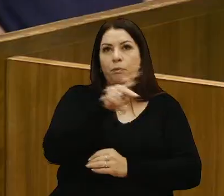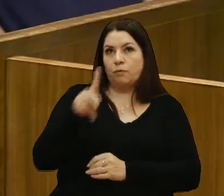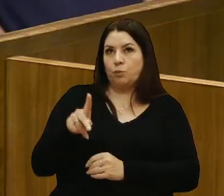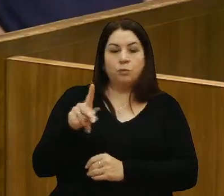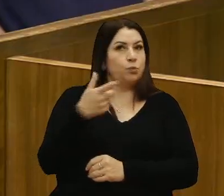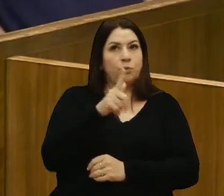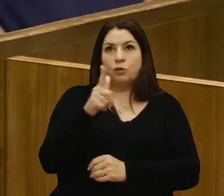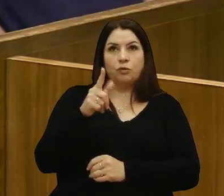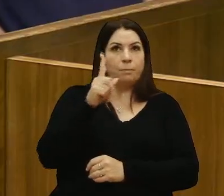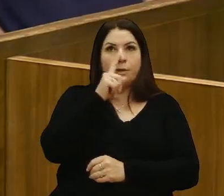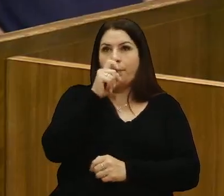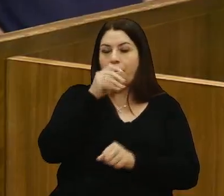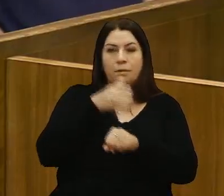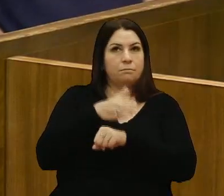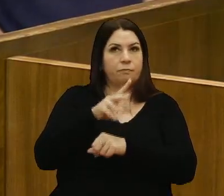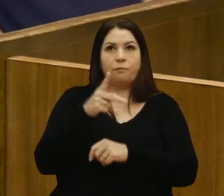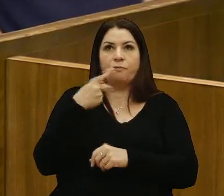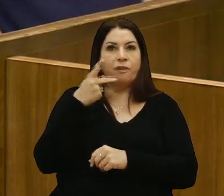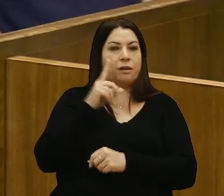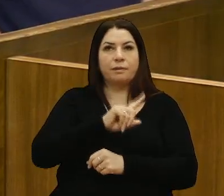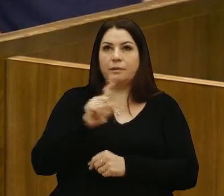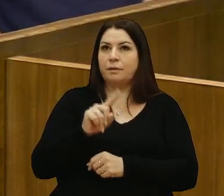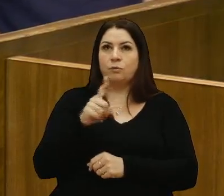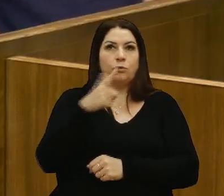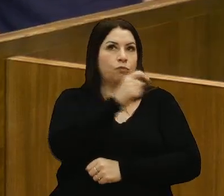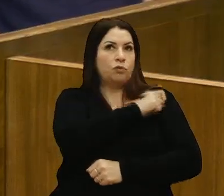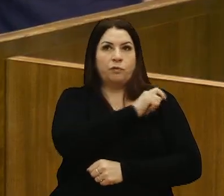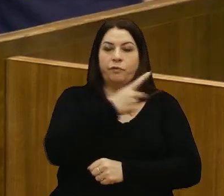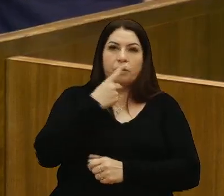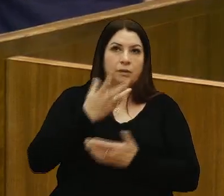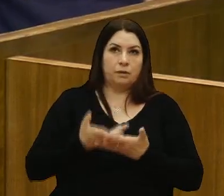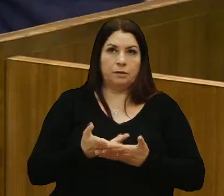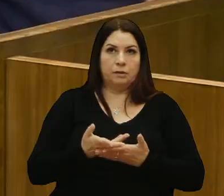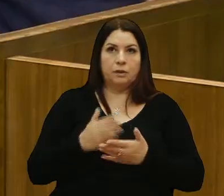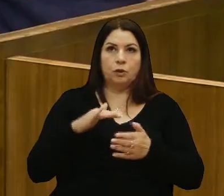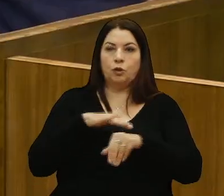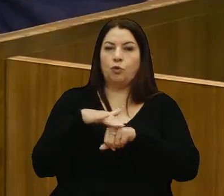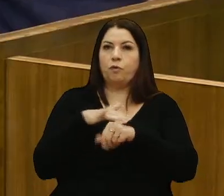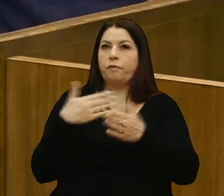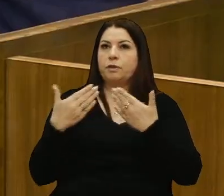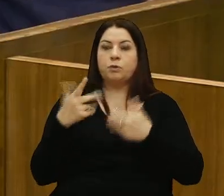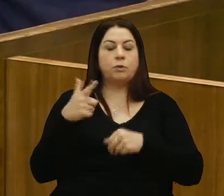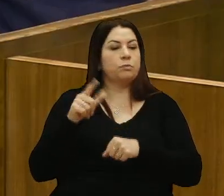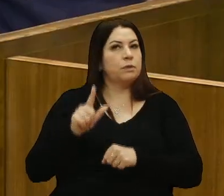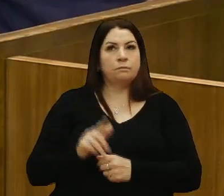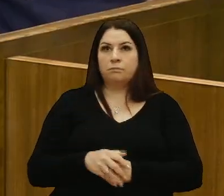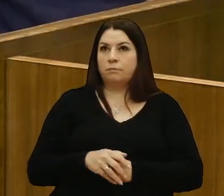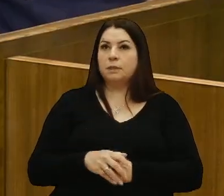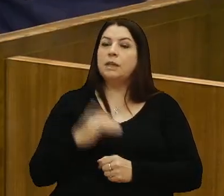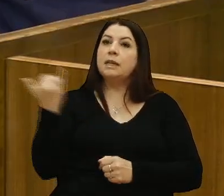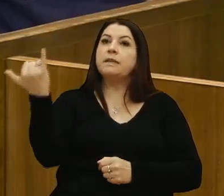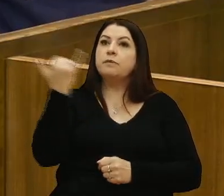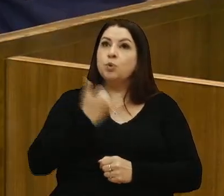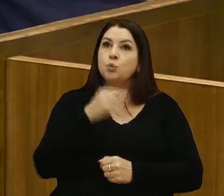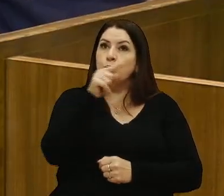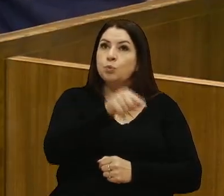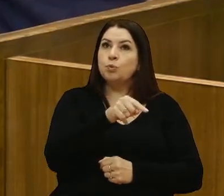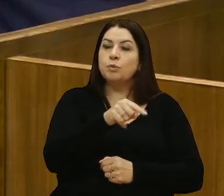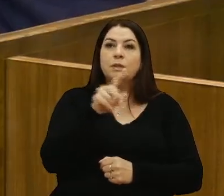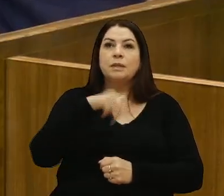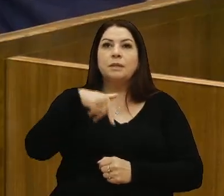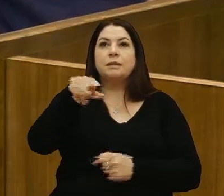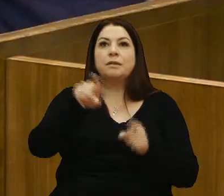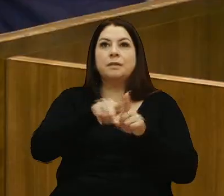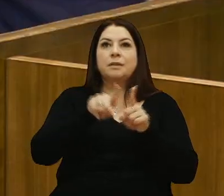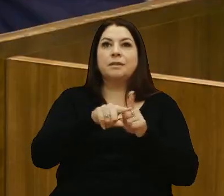Não deixou os pais falarem, não deixou os estudantes falarem. Então, o diálogo não existe. E ela nos disse lá que a previsão